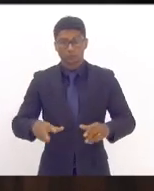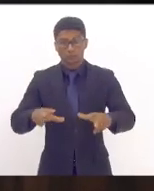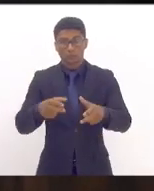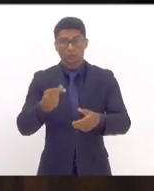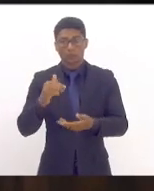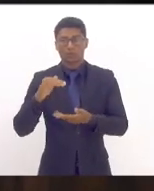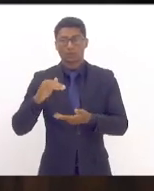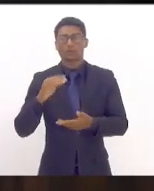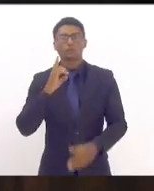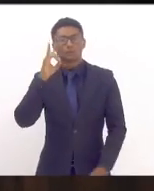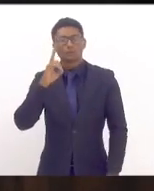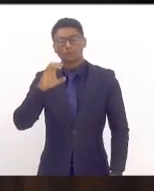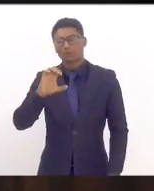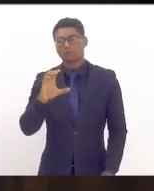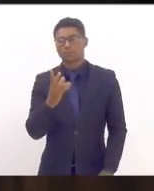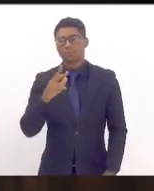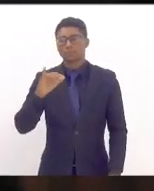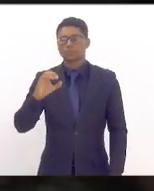Chico Machado